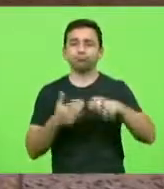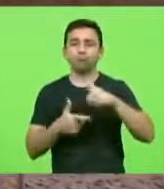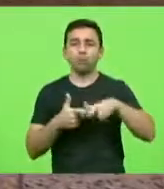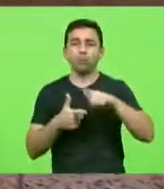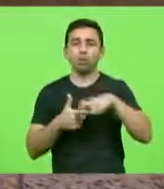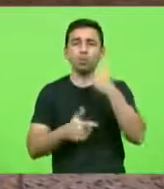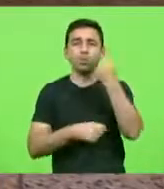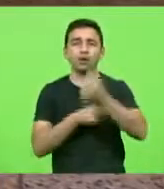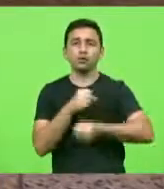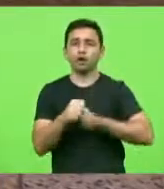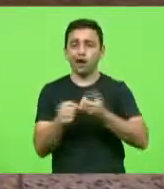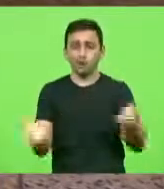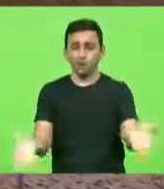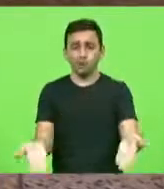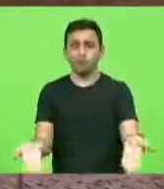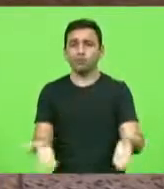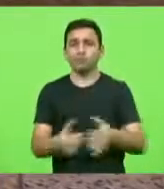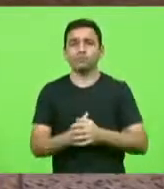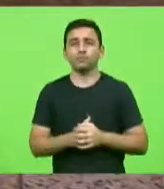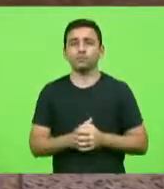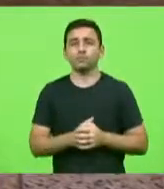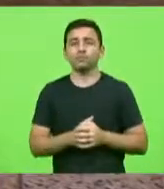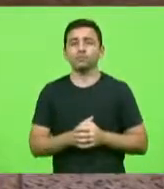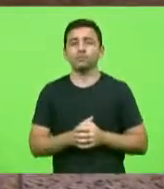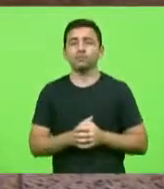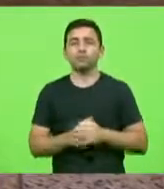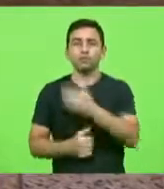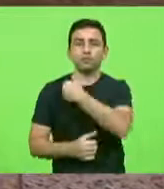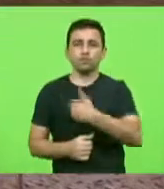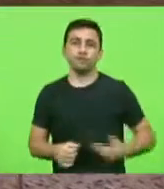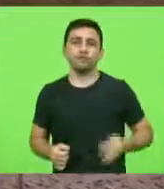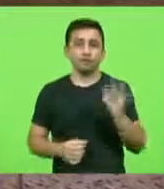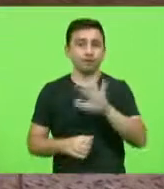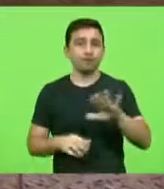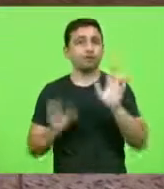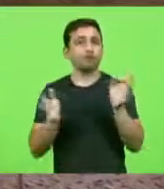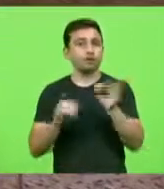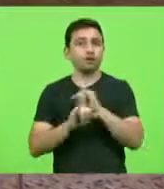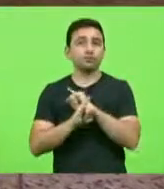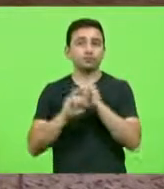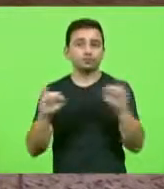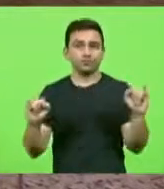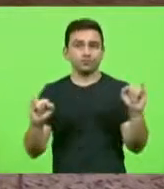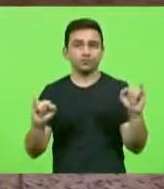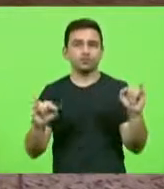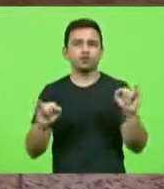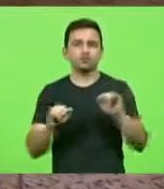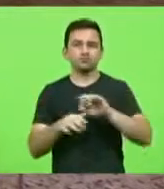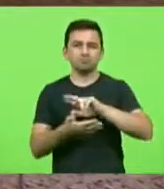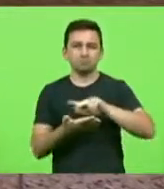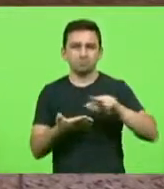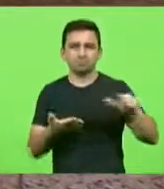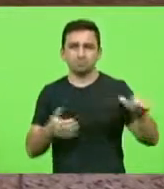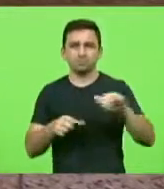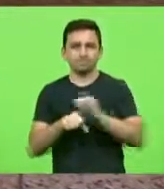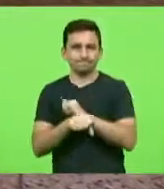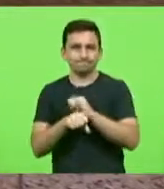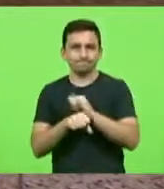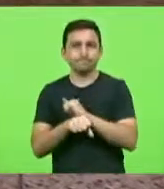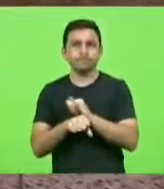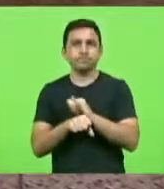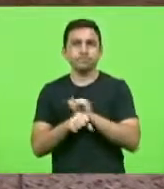depois. Né? O governo federal já anunciou uma série de medidas